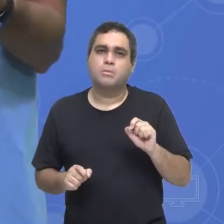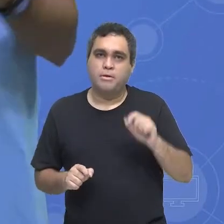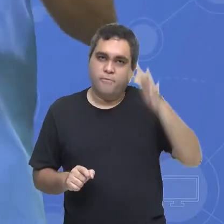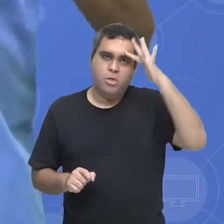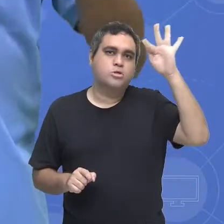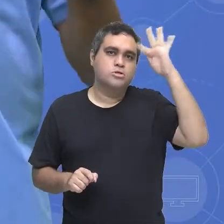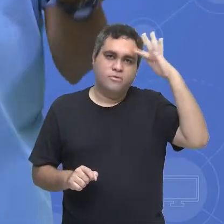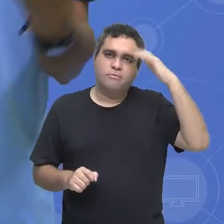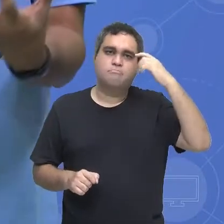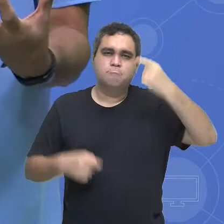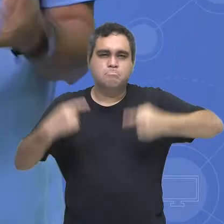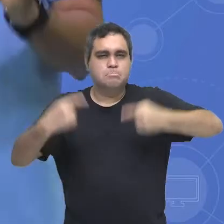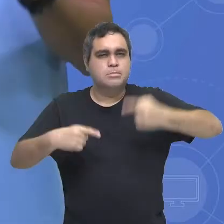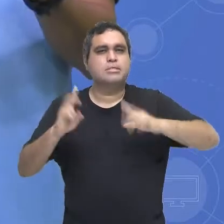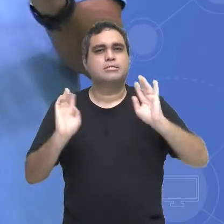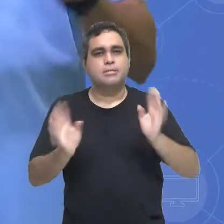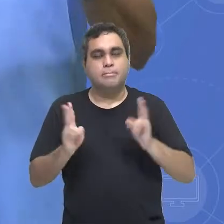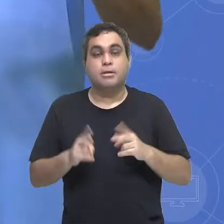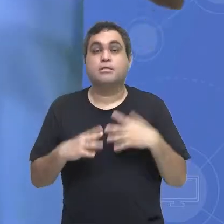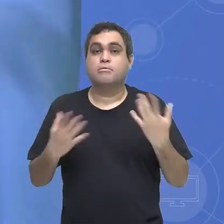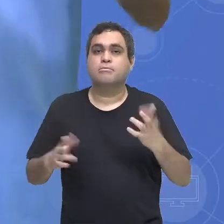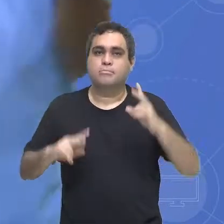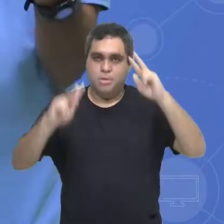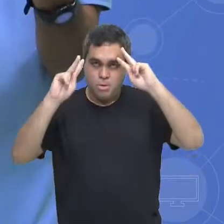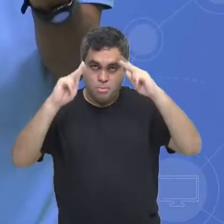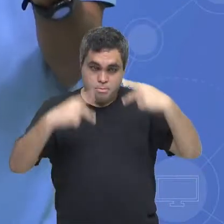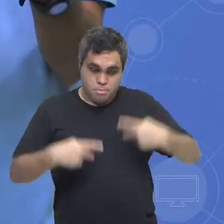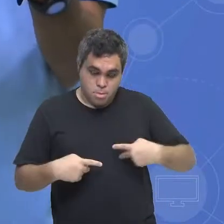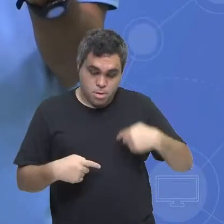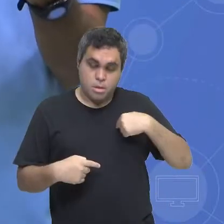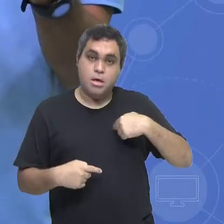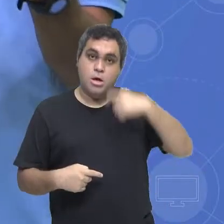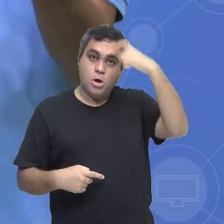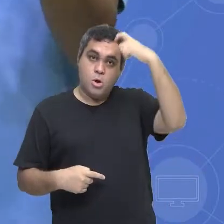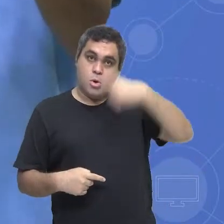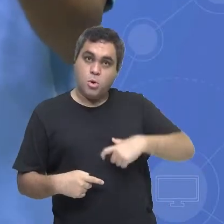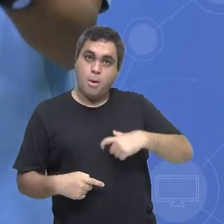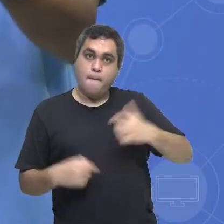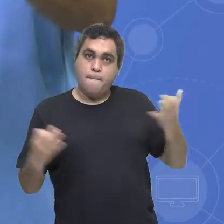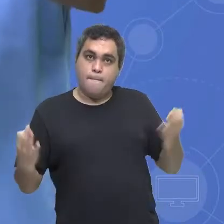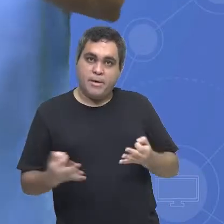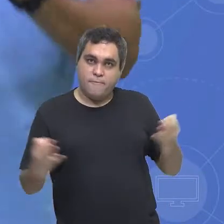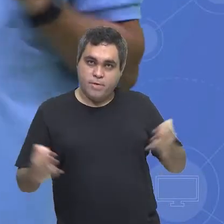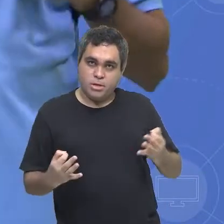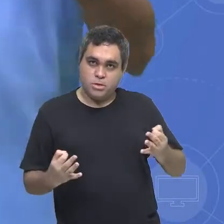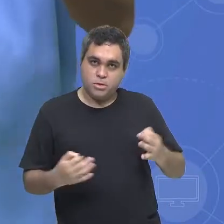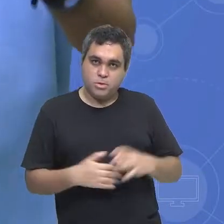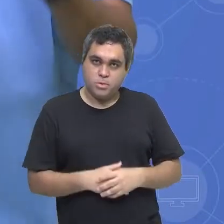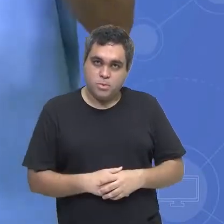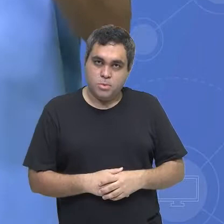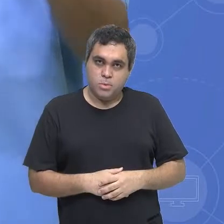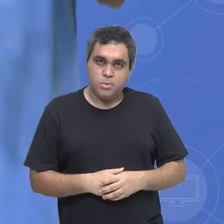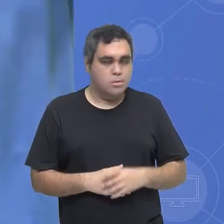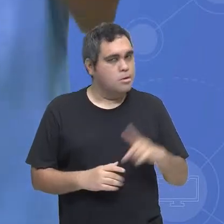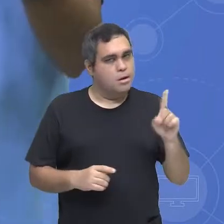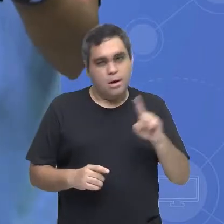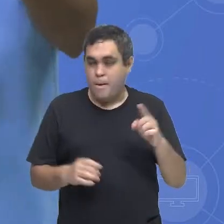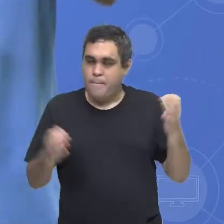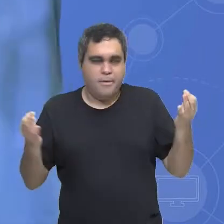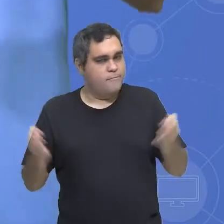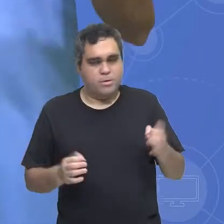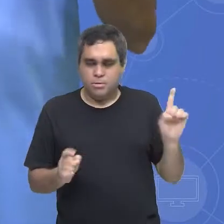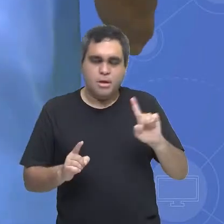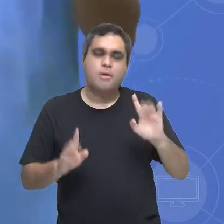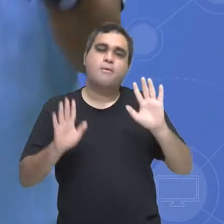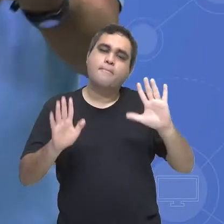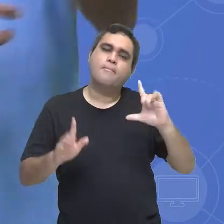eu, humano, né, sou um ser perfeito, e esse, não um ser perfeito, né? Mas um ser